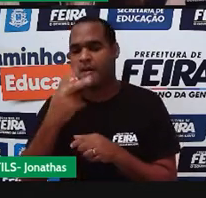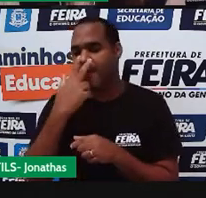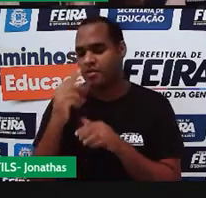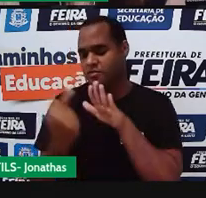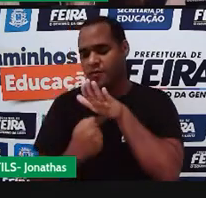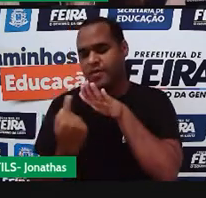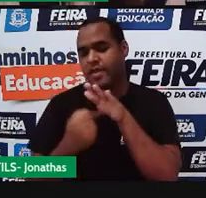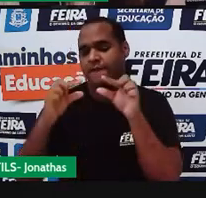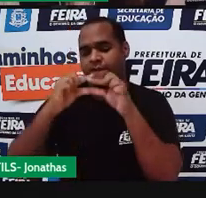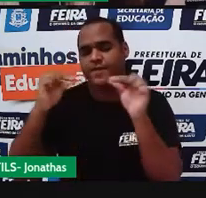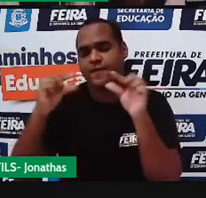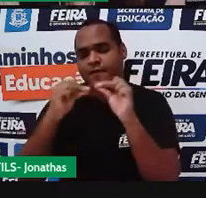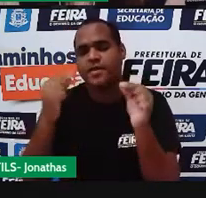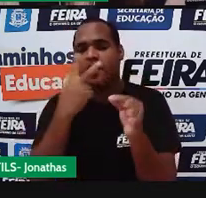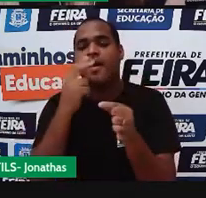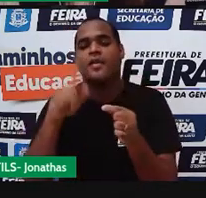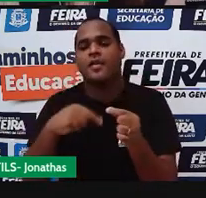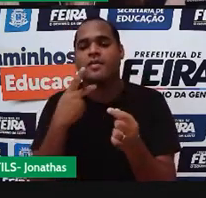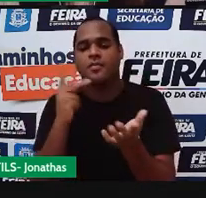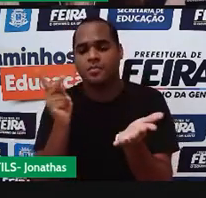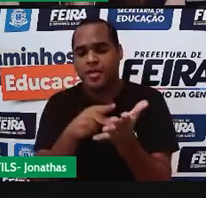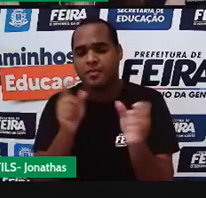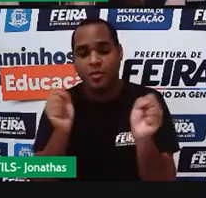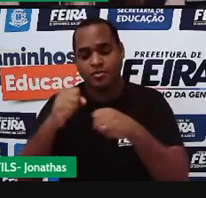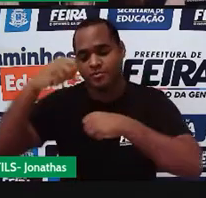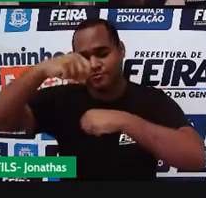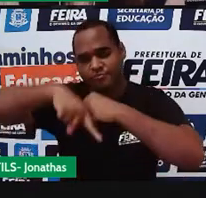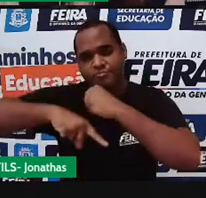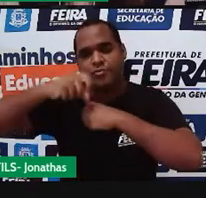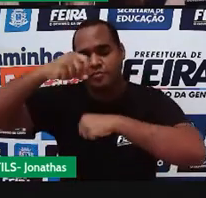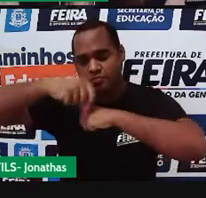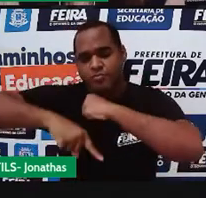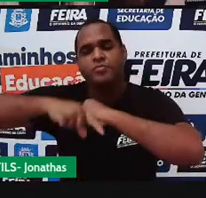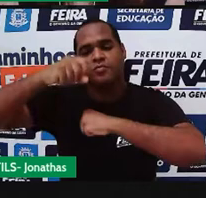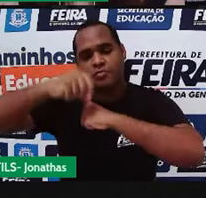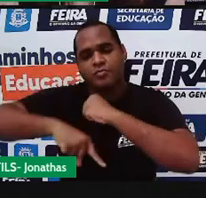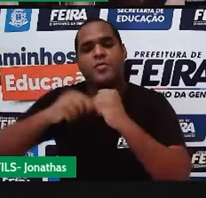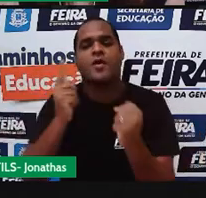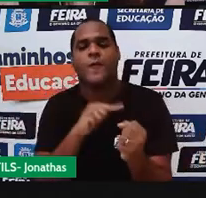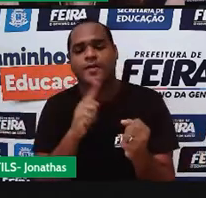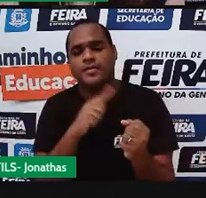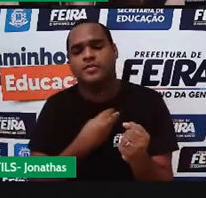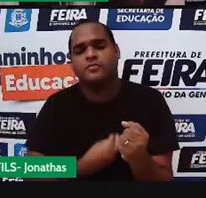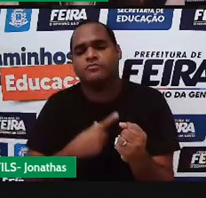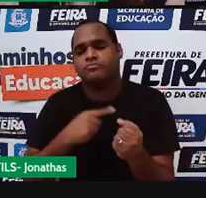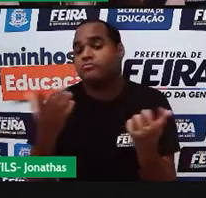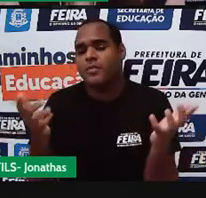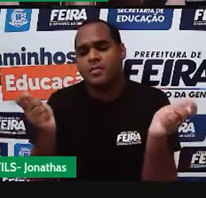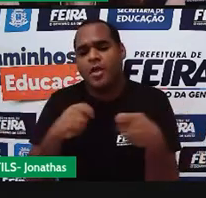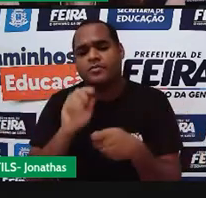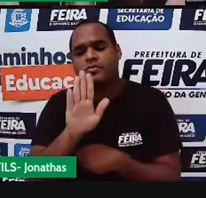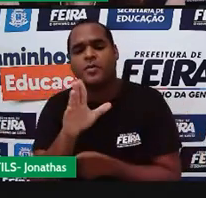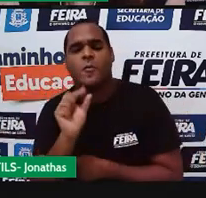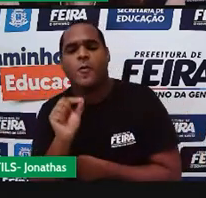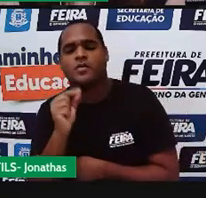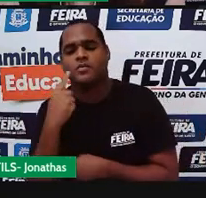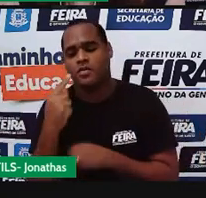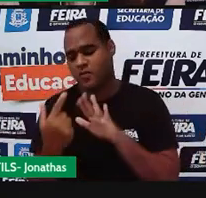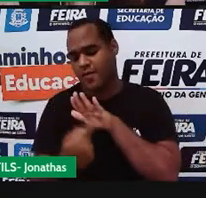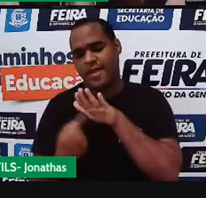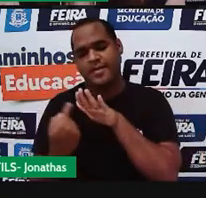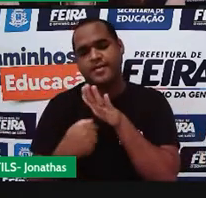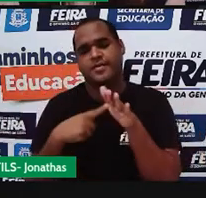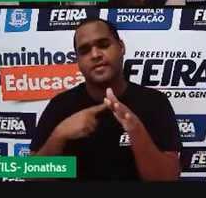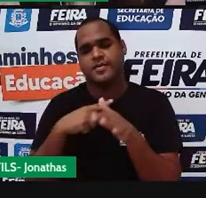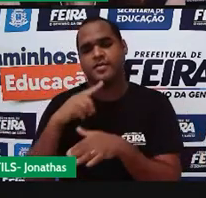camada gasosa fina que permite que parte da radiação solar tem métrica E para isso essa camada contém